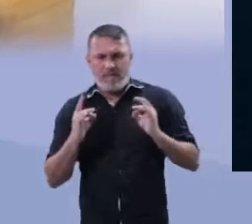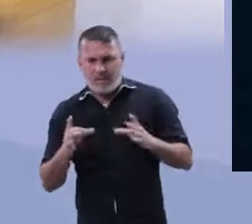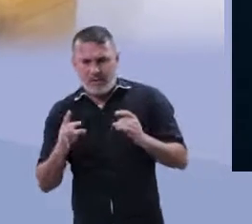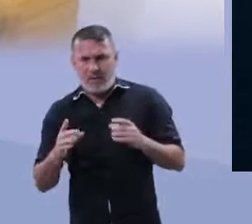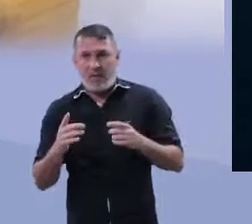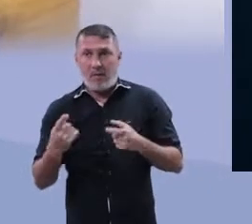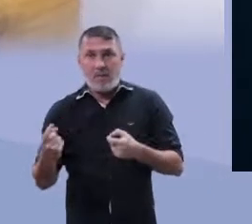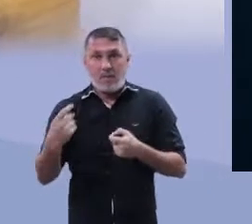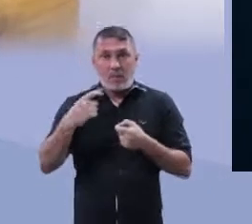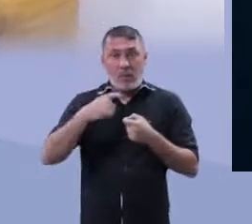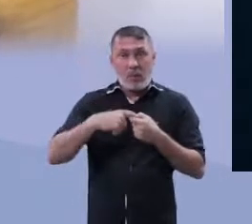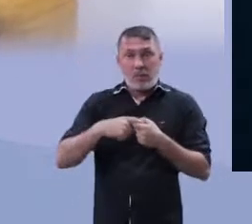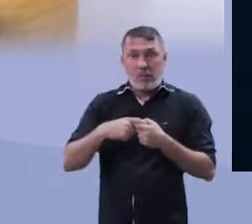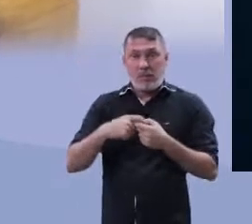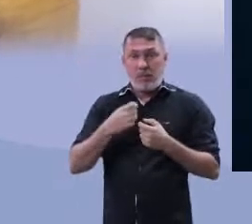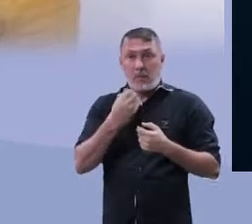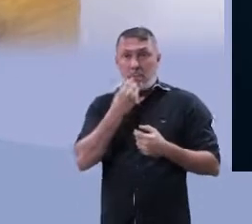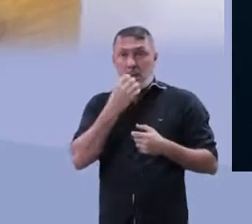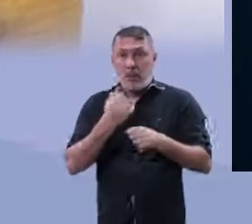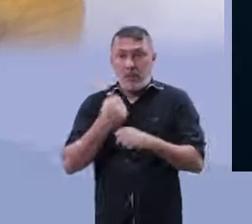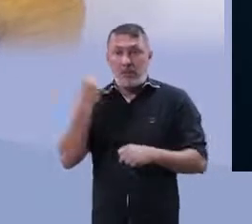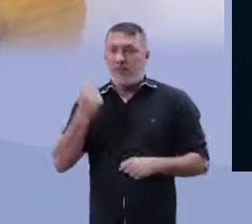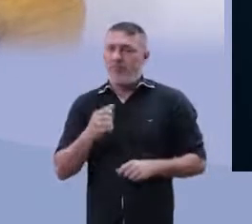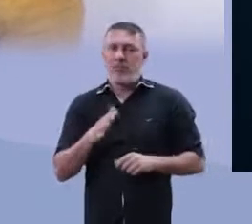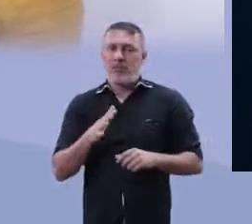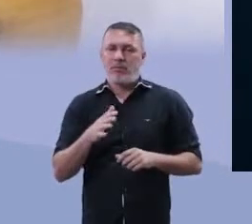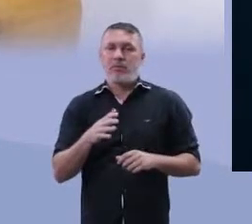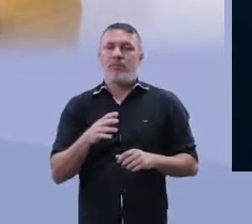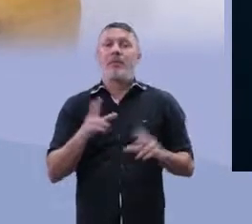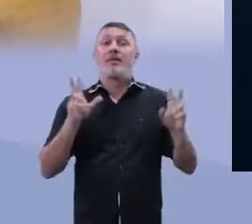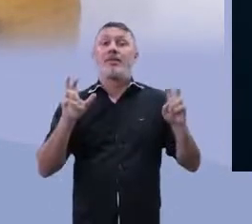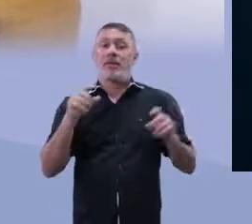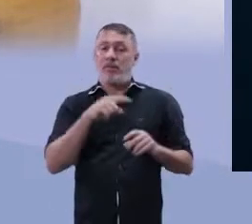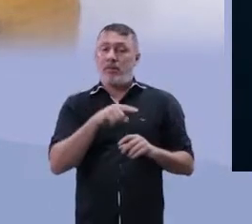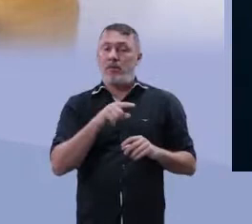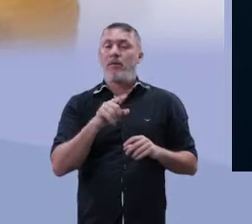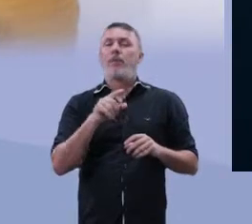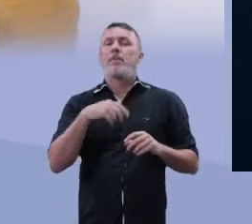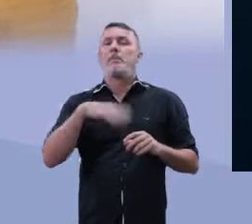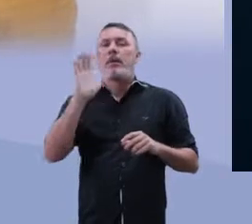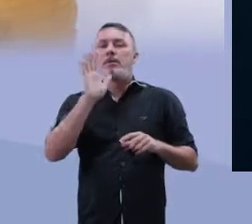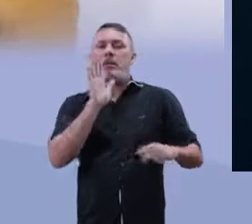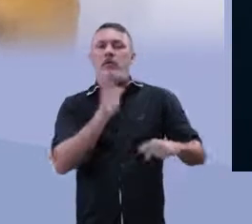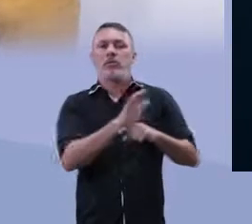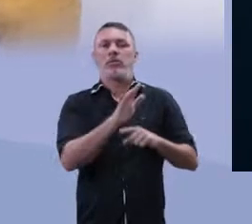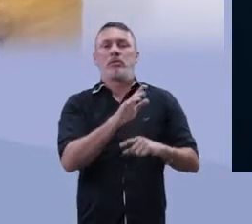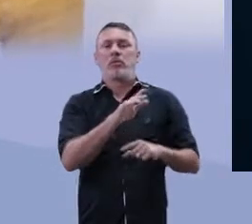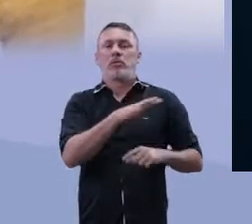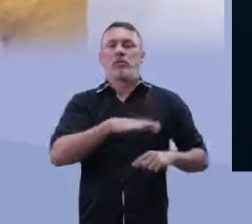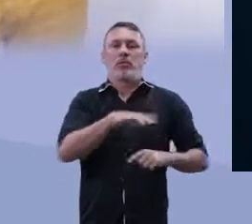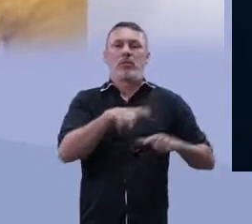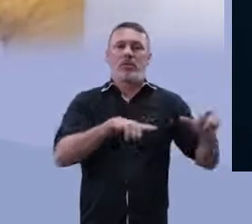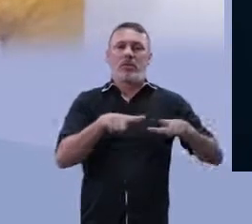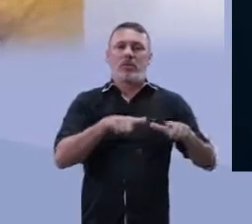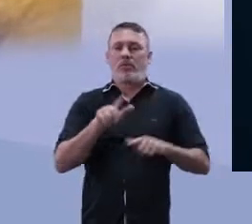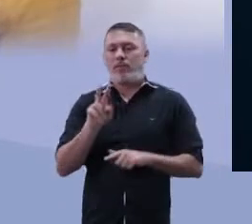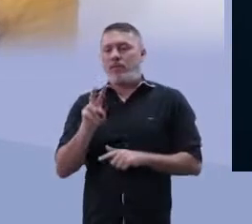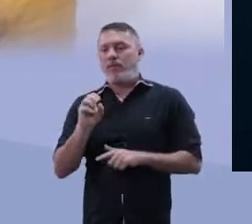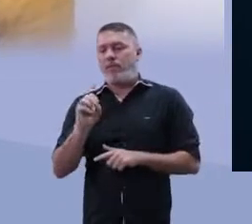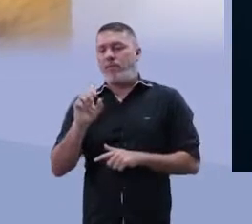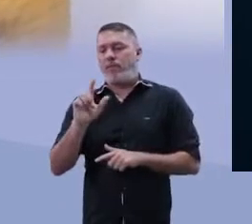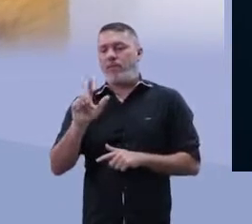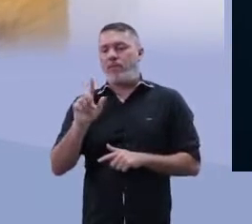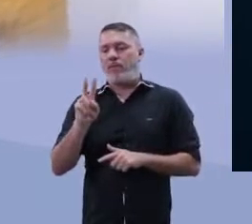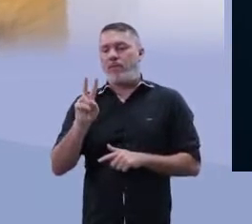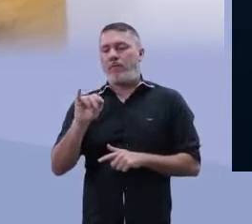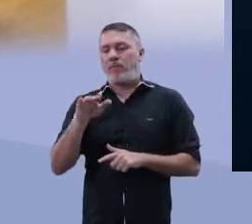realidade, o volvismo ele é muito mais voltado ao benefício do trabalhador do que ao patrão. Né, ele foi,